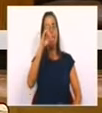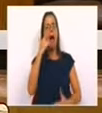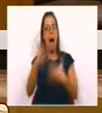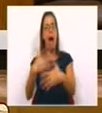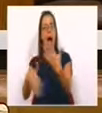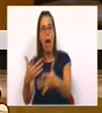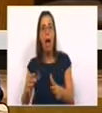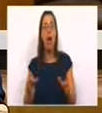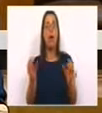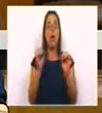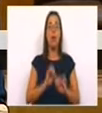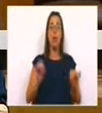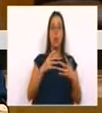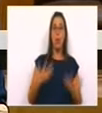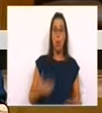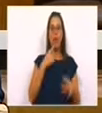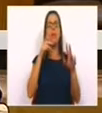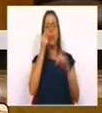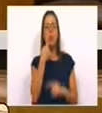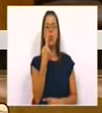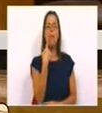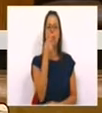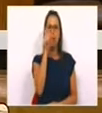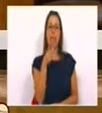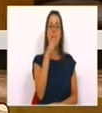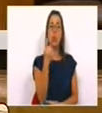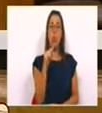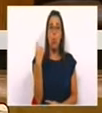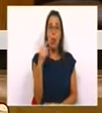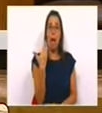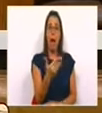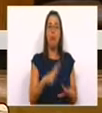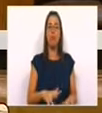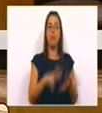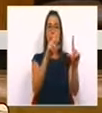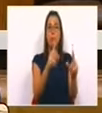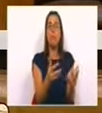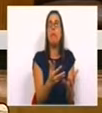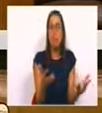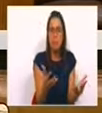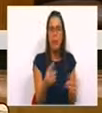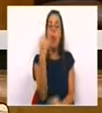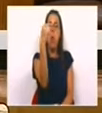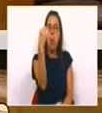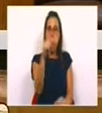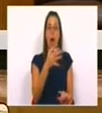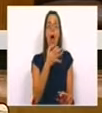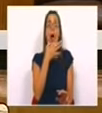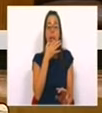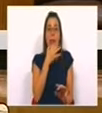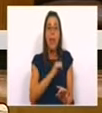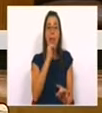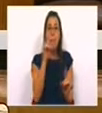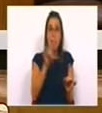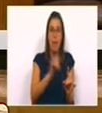que Noah Harari designou como o único recurso progressivo, isto é, o único que quanto mais se